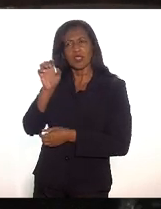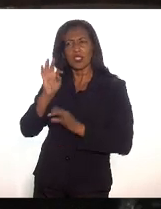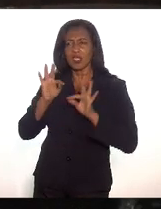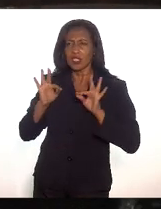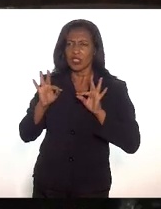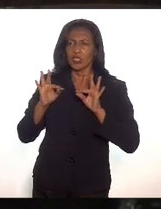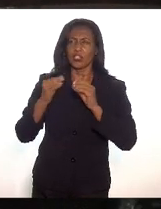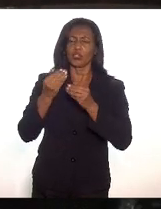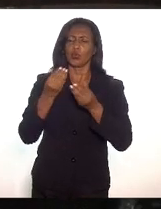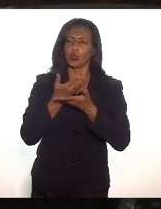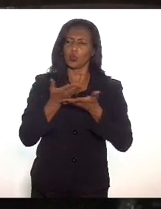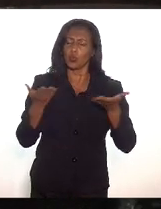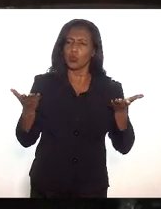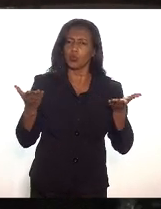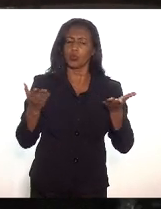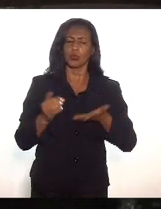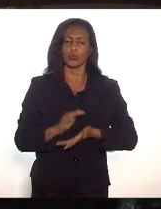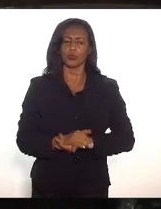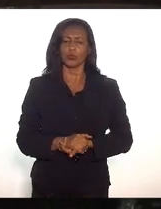indicou esse caminho.